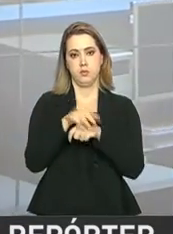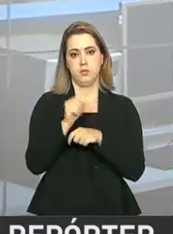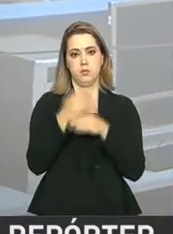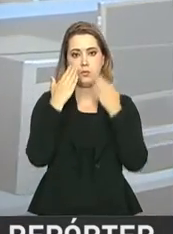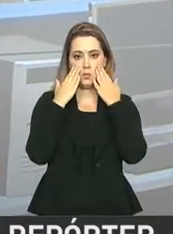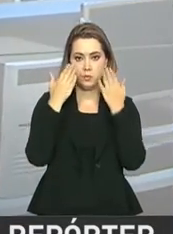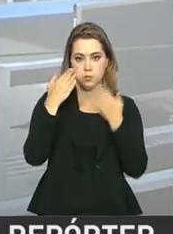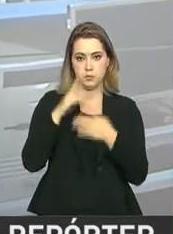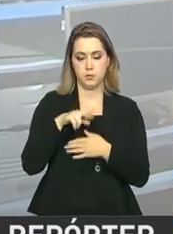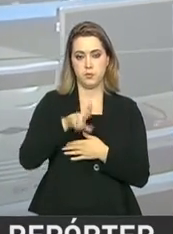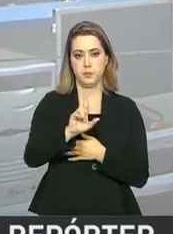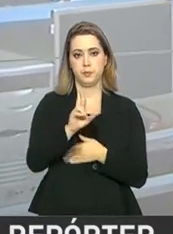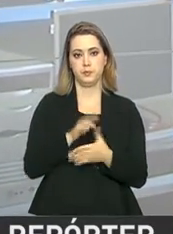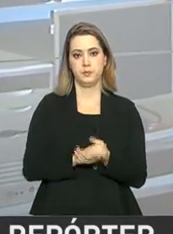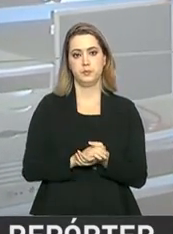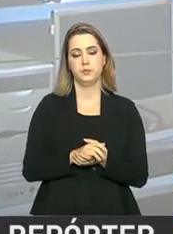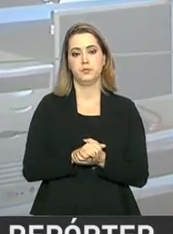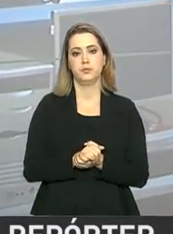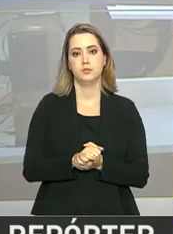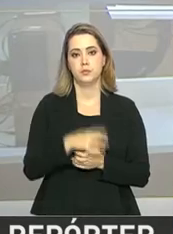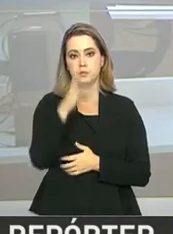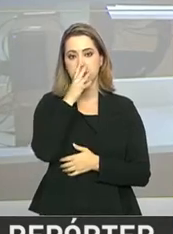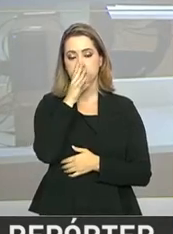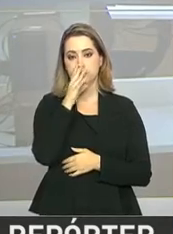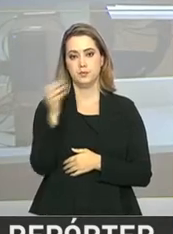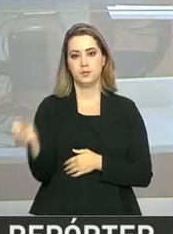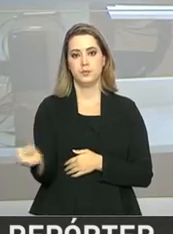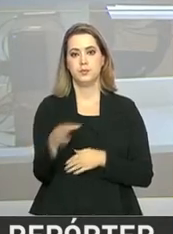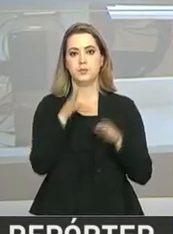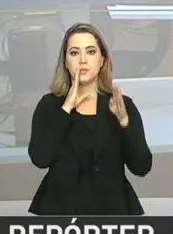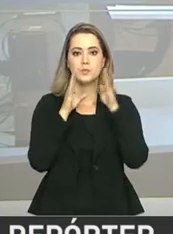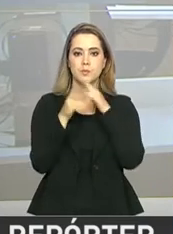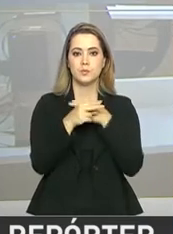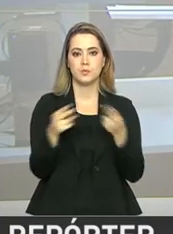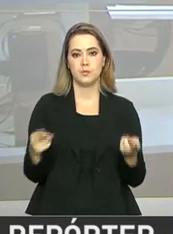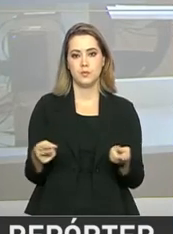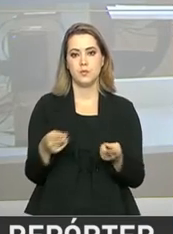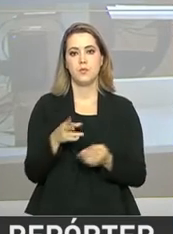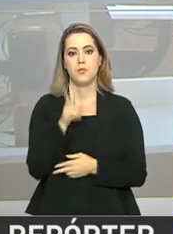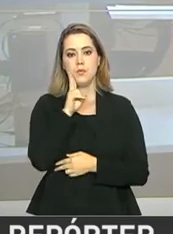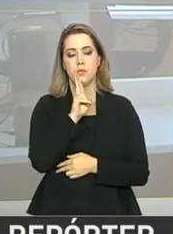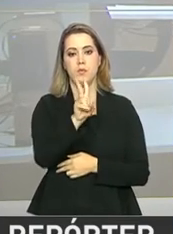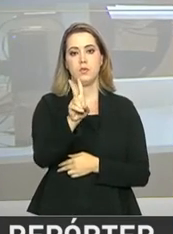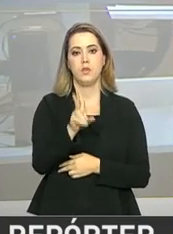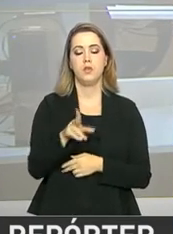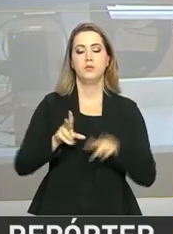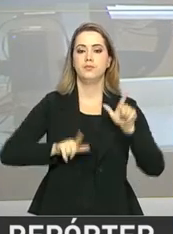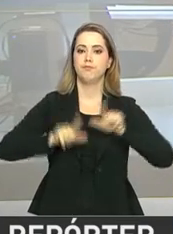próxima edição do Repórter NBR. Acompanhe as novidades também pelas nossas redes sociais.